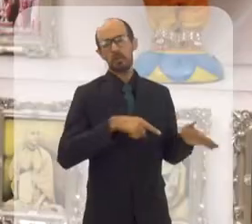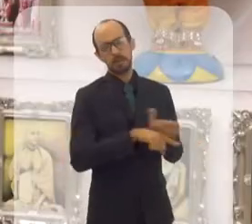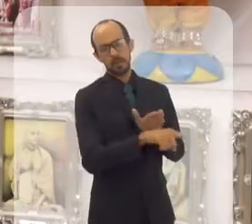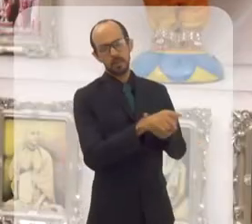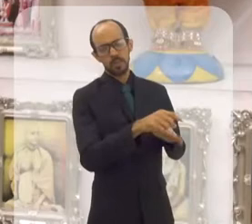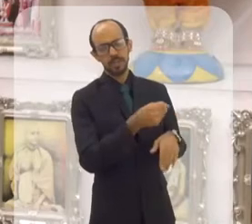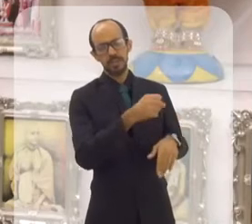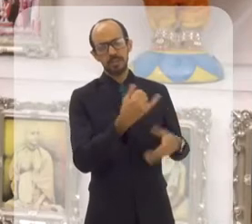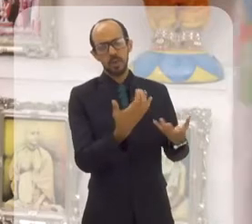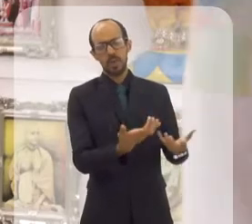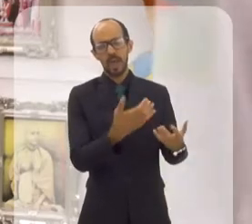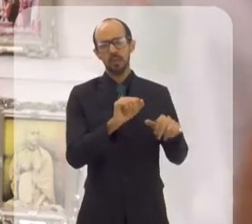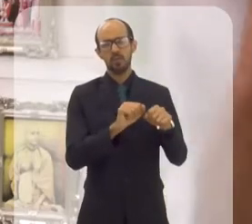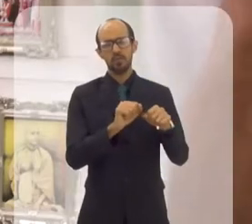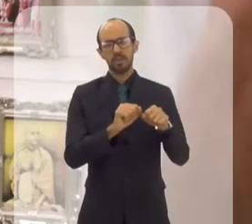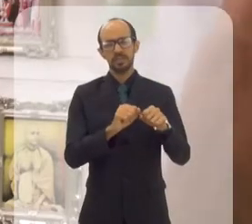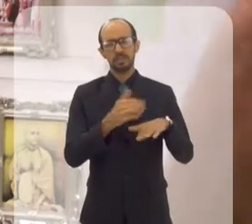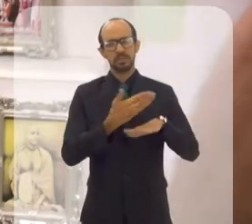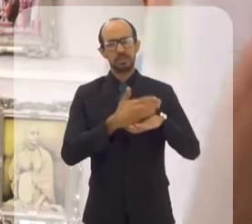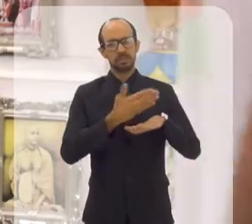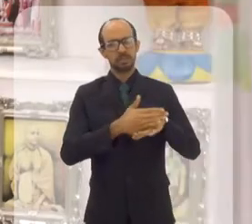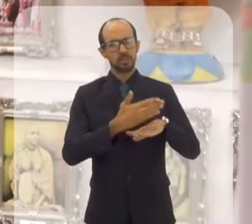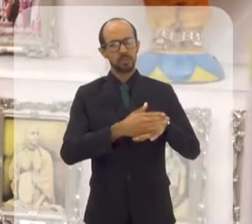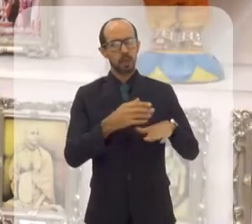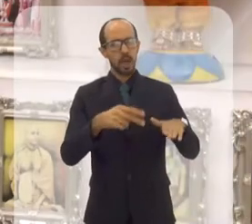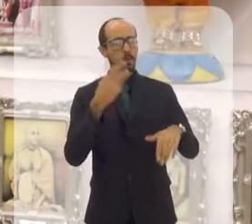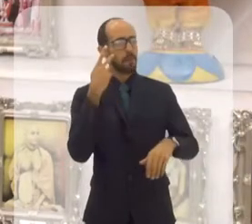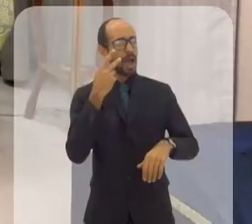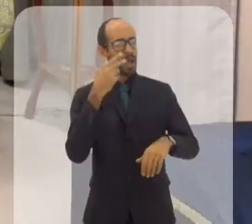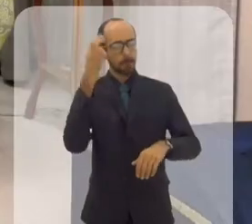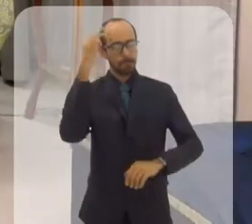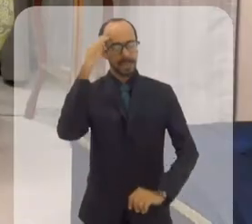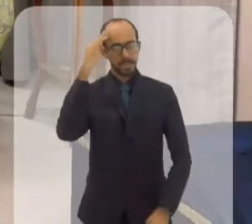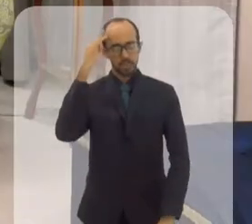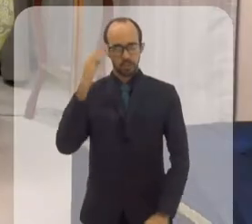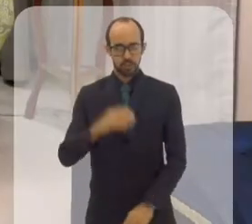eu quiser fazer um exercício para a mente?